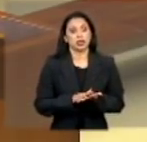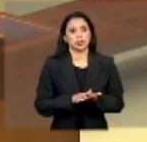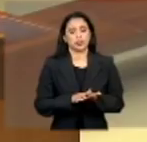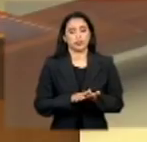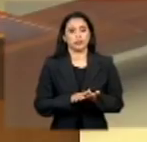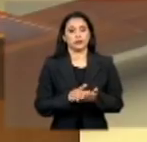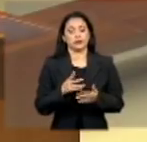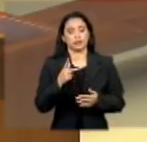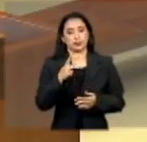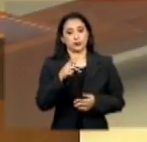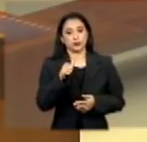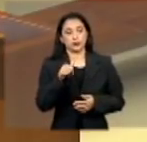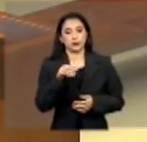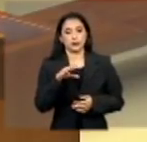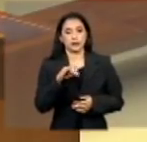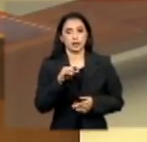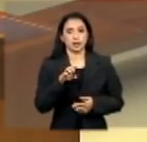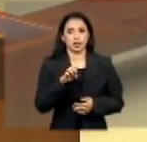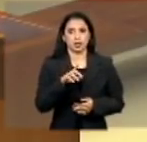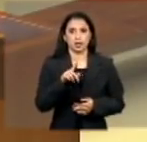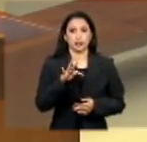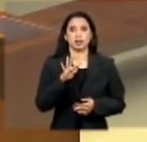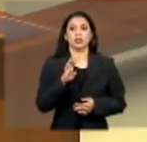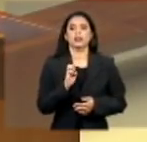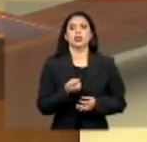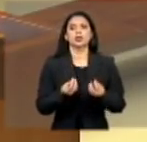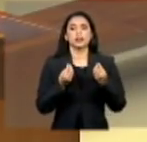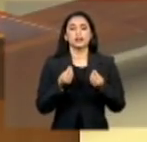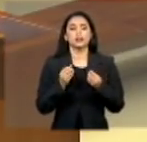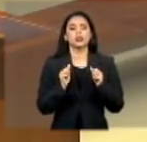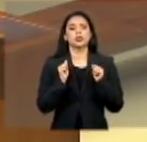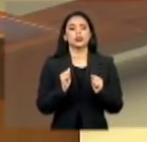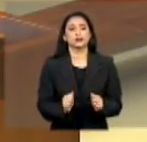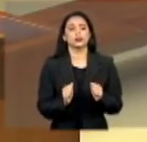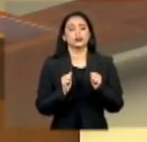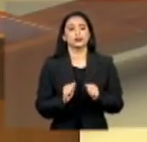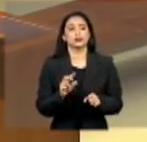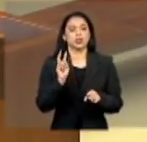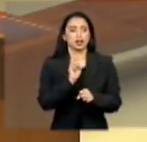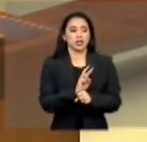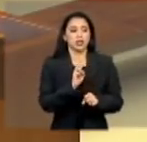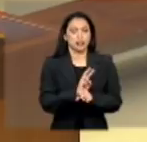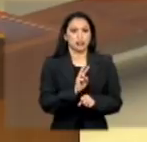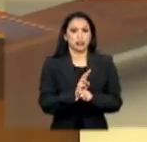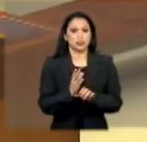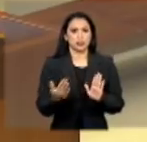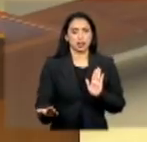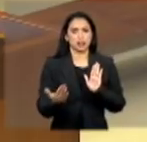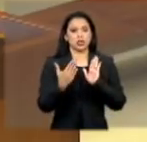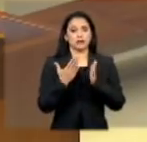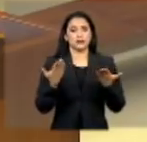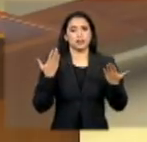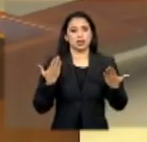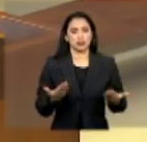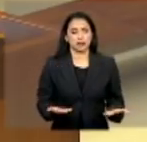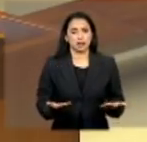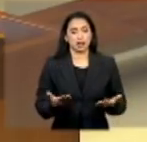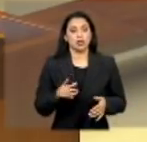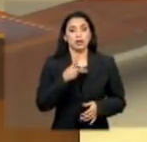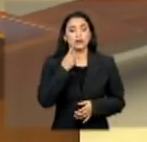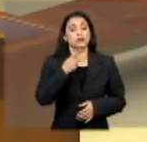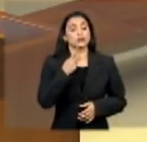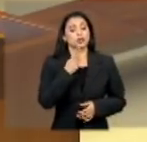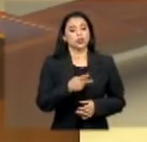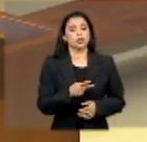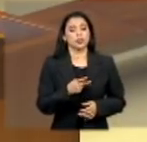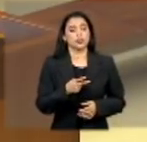paciente e como poderia a defesa enfrentar o que foi dito